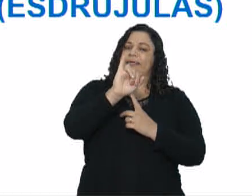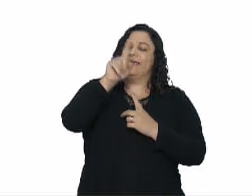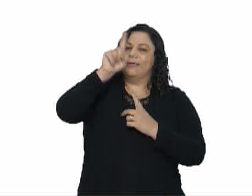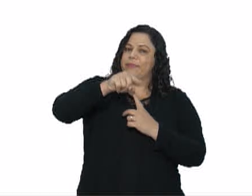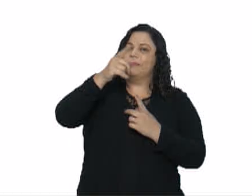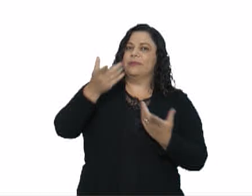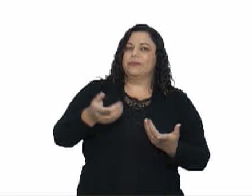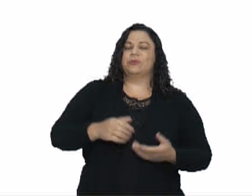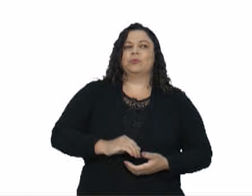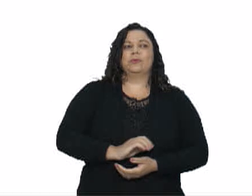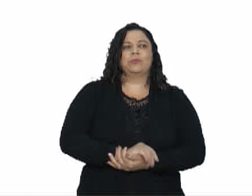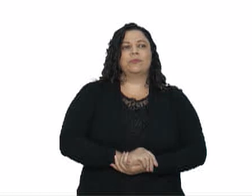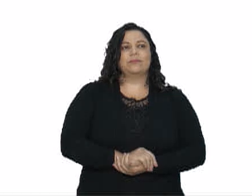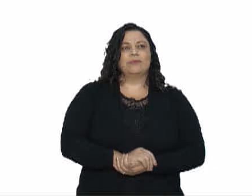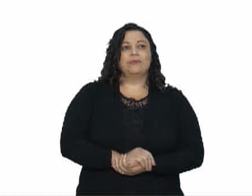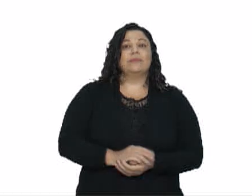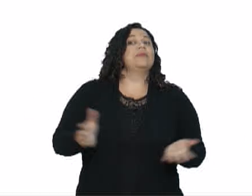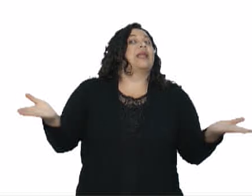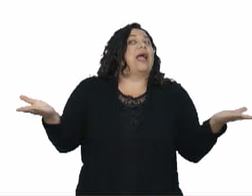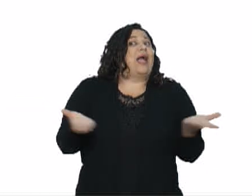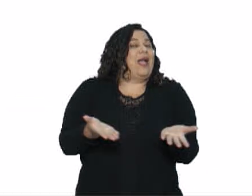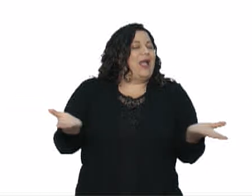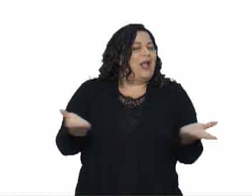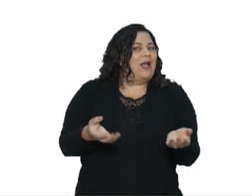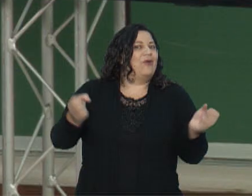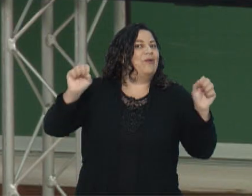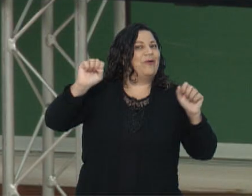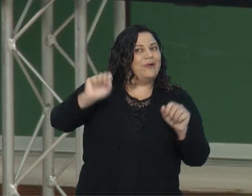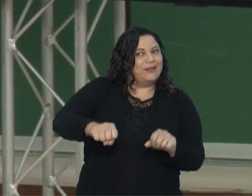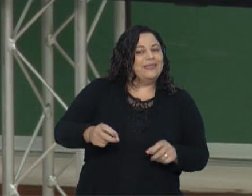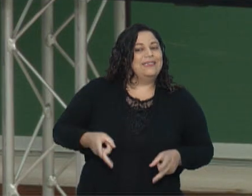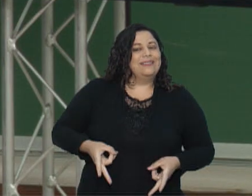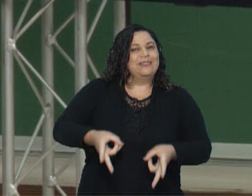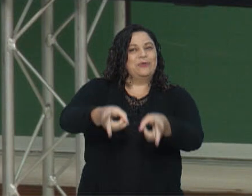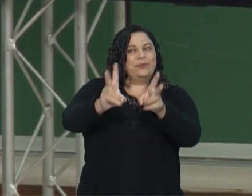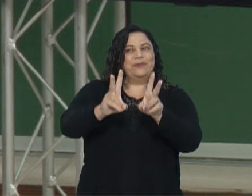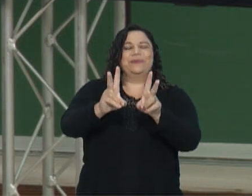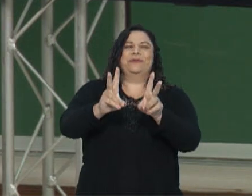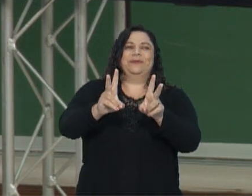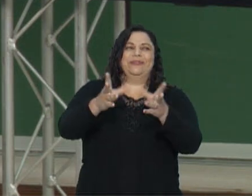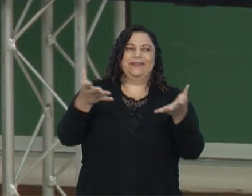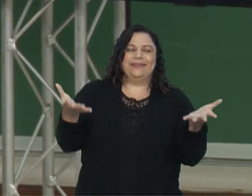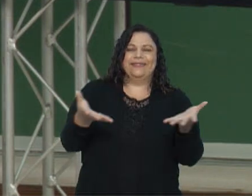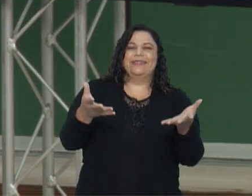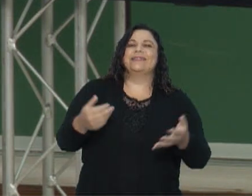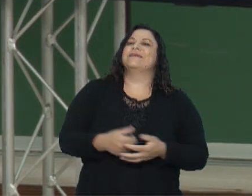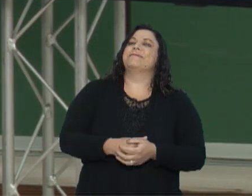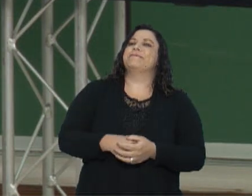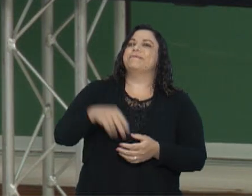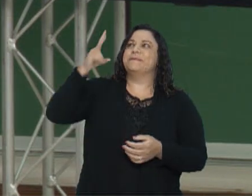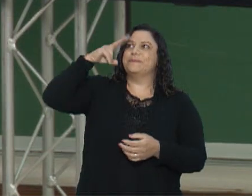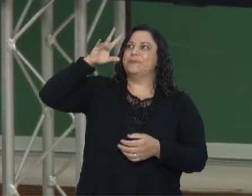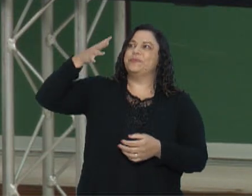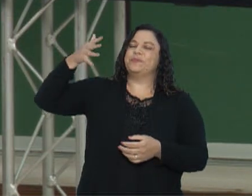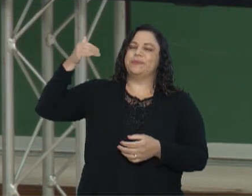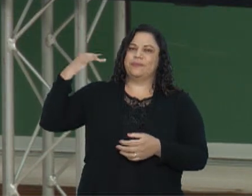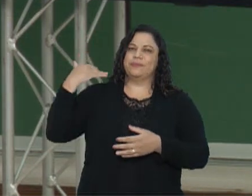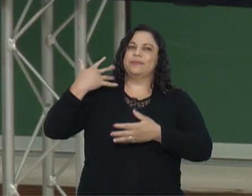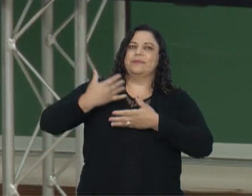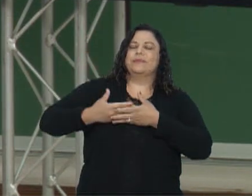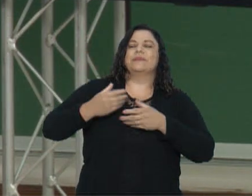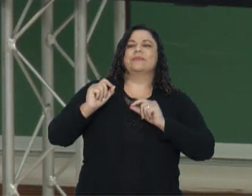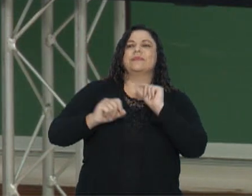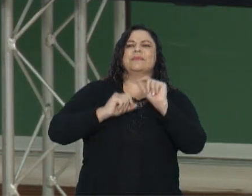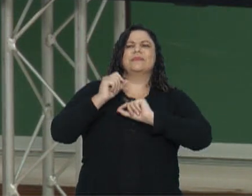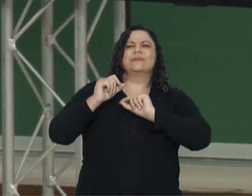Acompanhando? Vamos lá então. Agora sim o professor traz el ejercicio 2. Vamos a repasar una vez más la